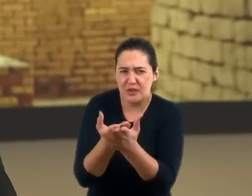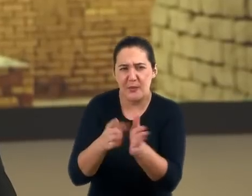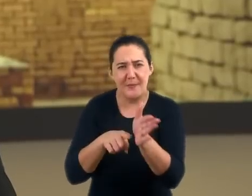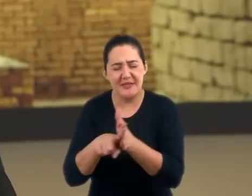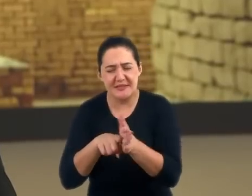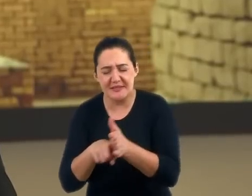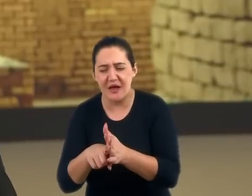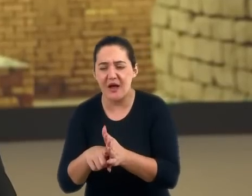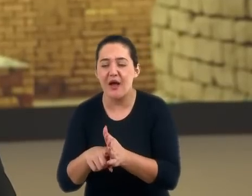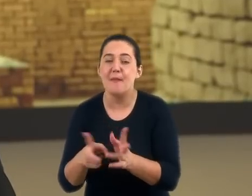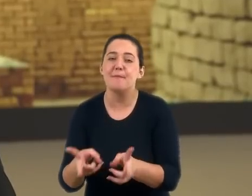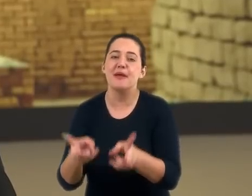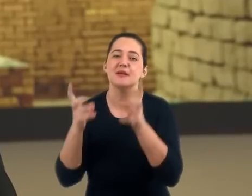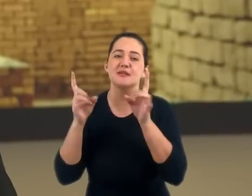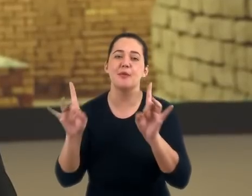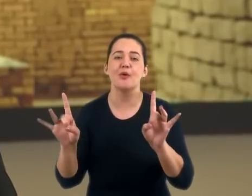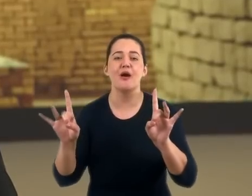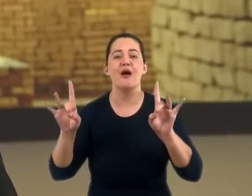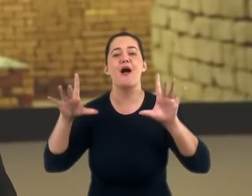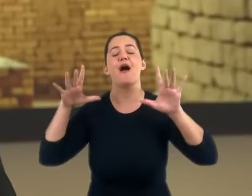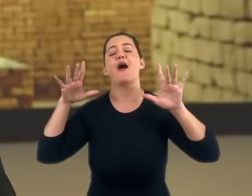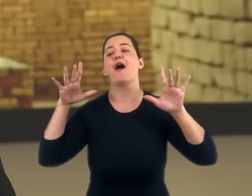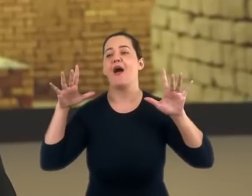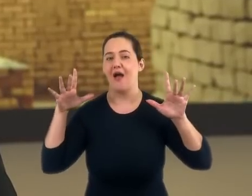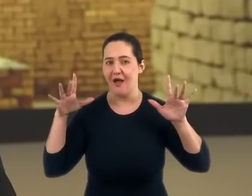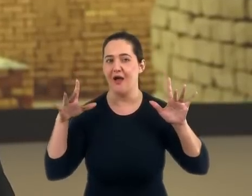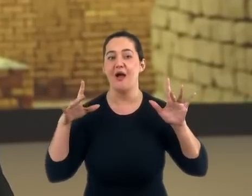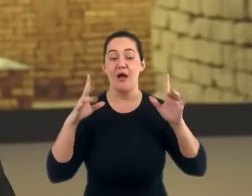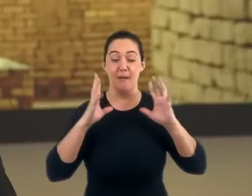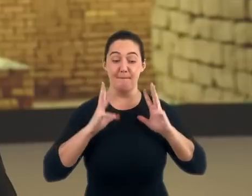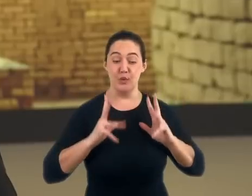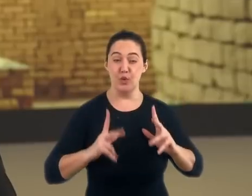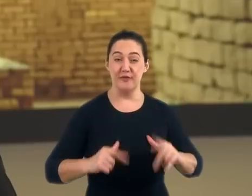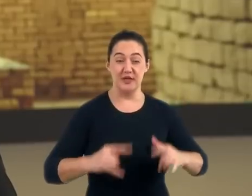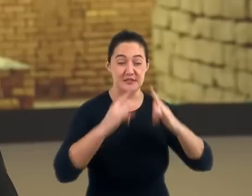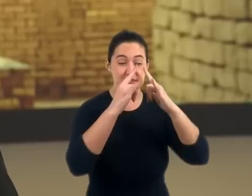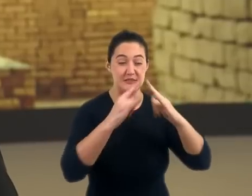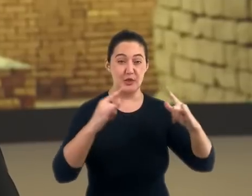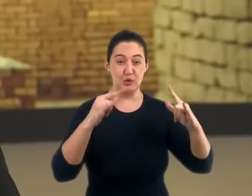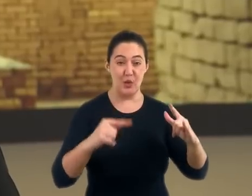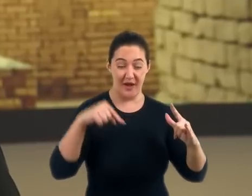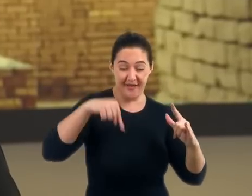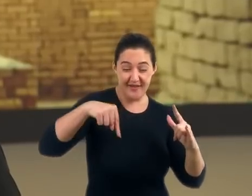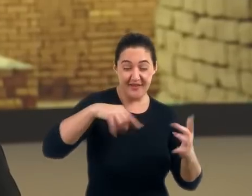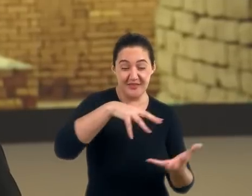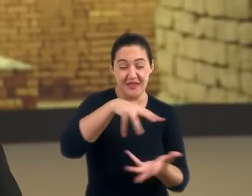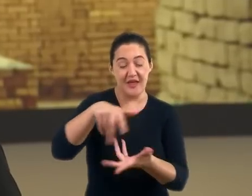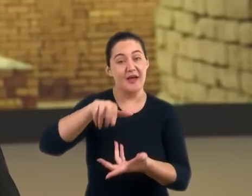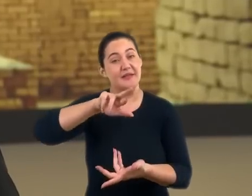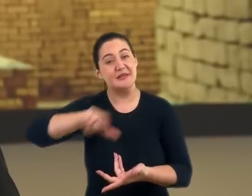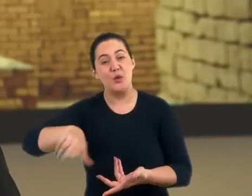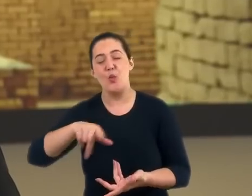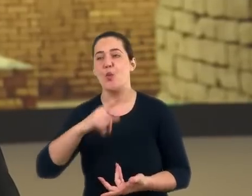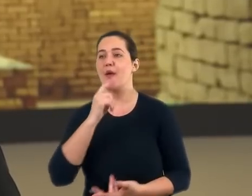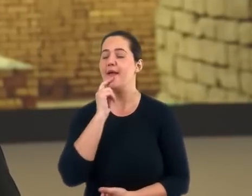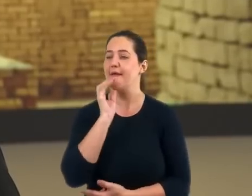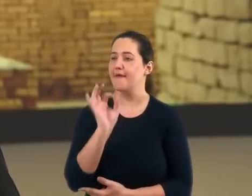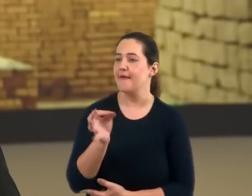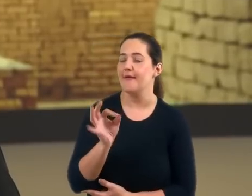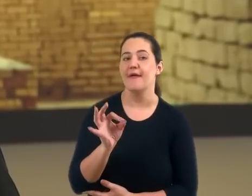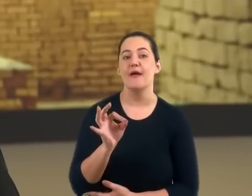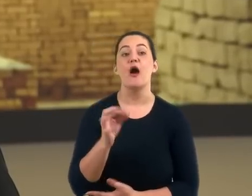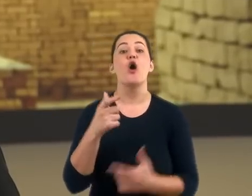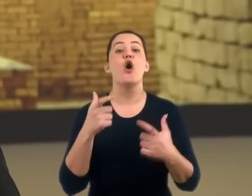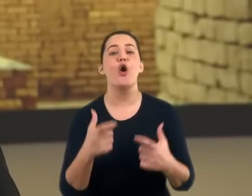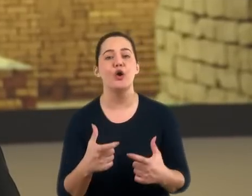a purificação de um santuário aqui na terra. Eles perceberam, especialmente lendo o livro de Hebreus, que Deus tinha